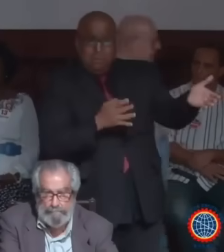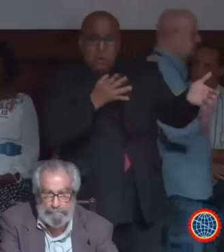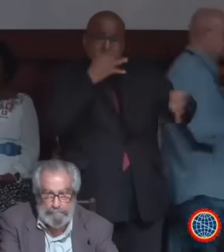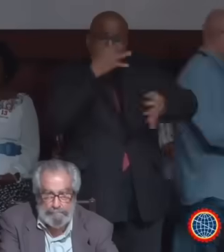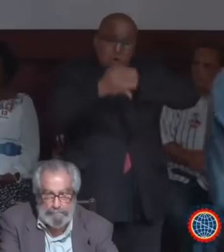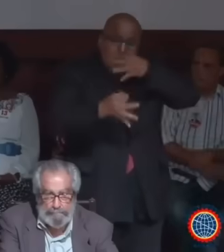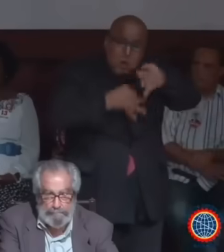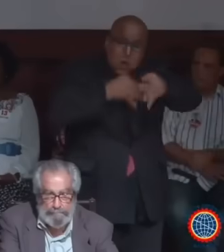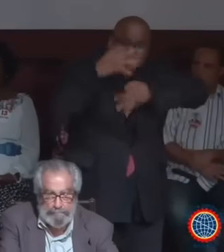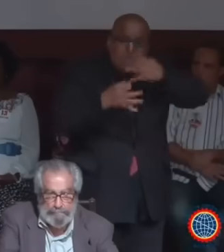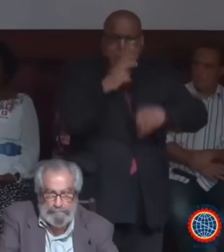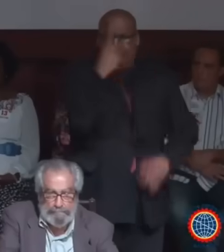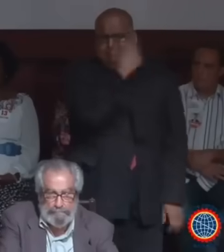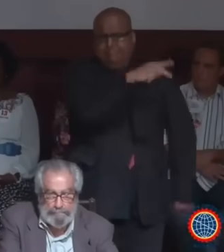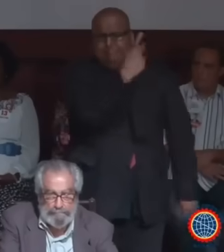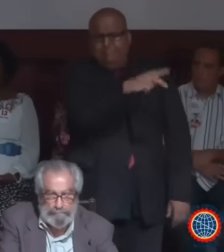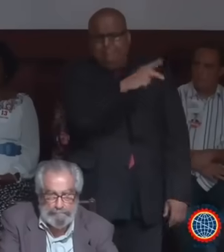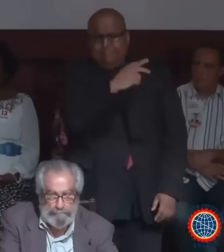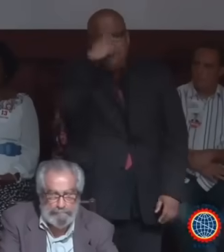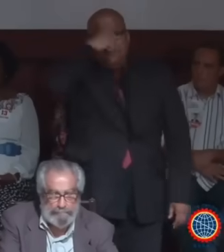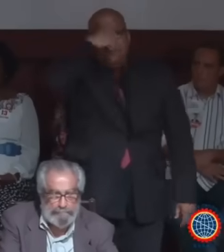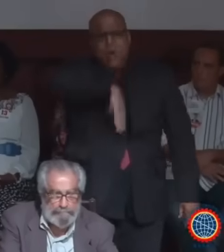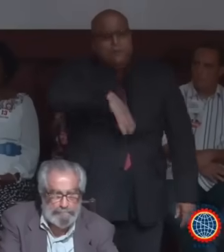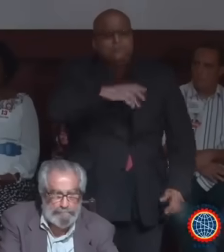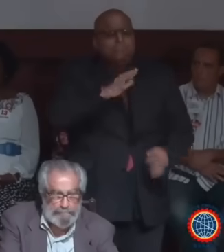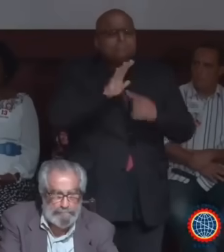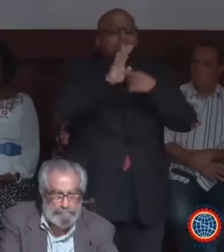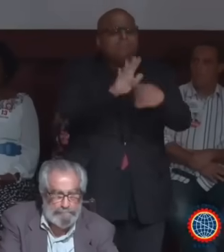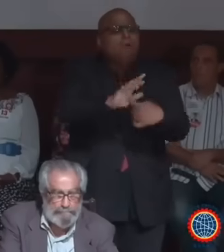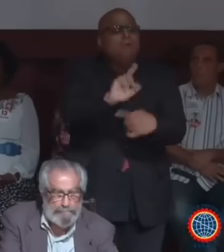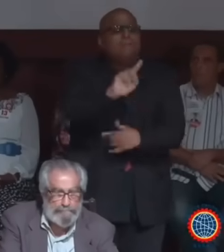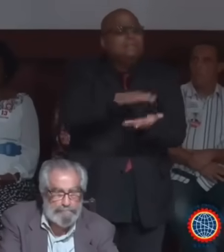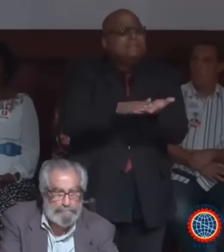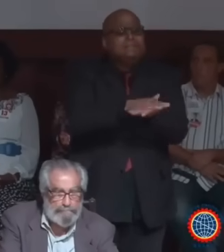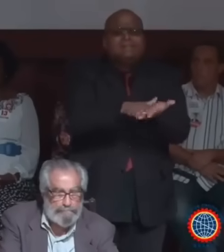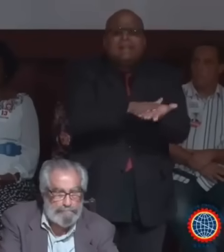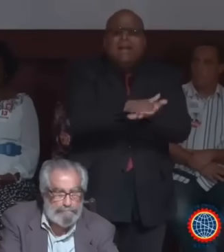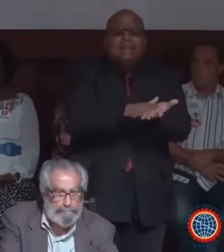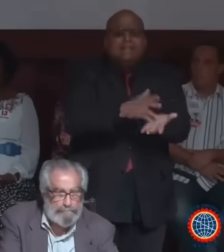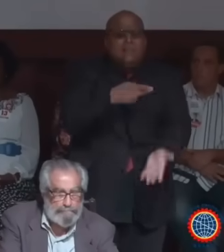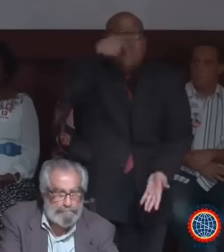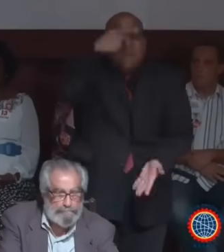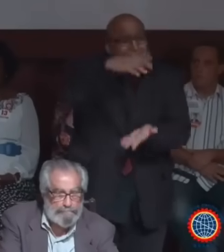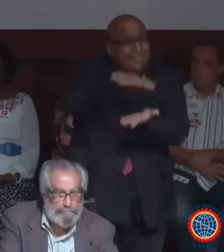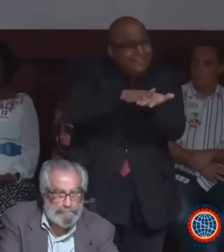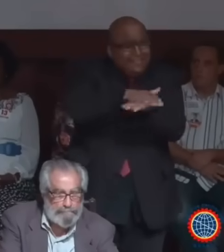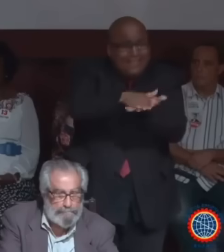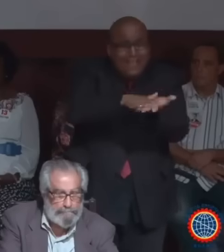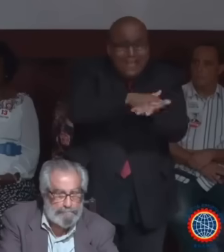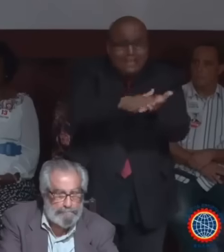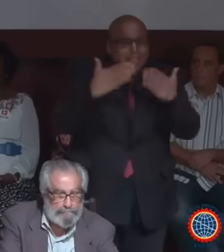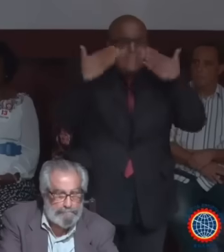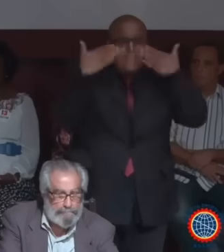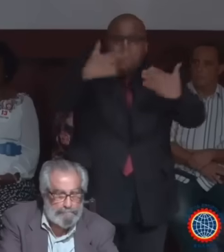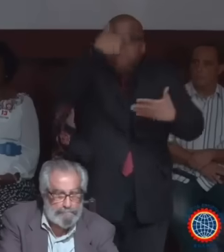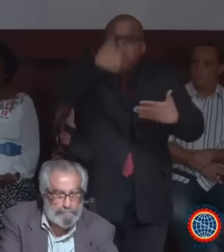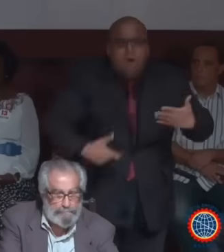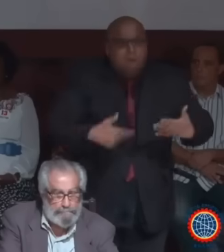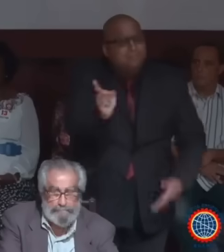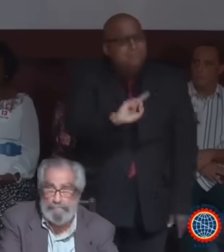expor é não se apresentar. Ele simplesmente não se apresenta.